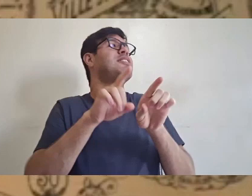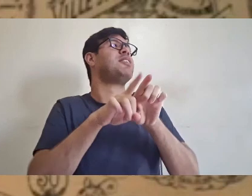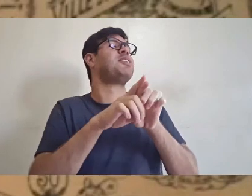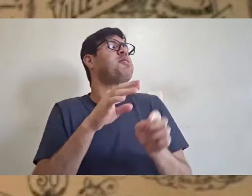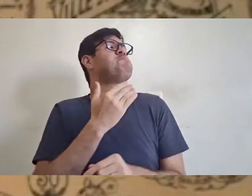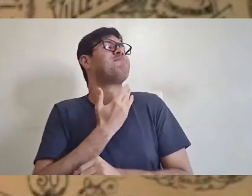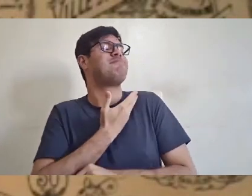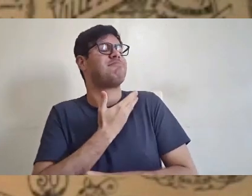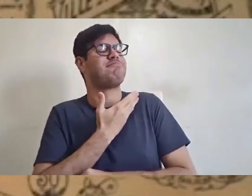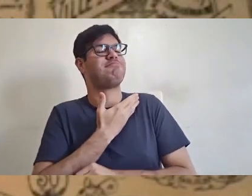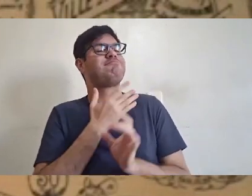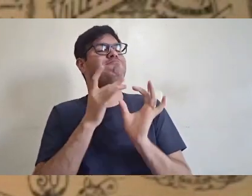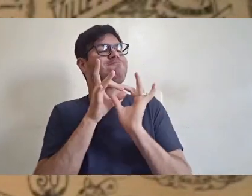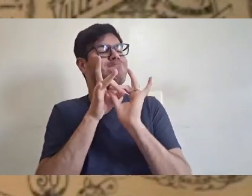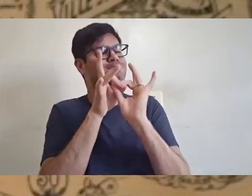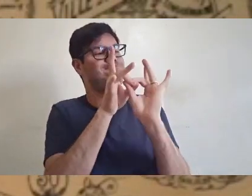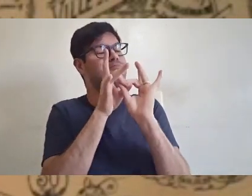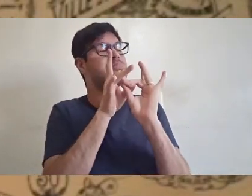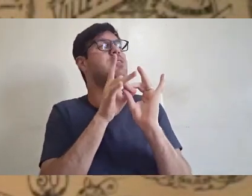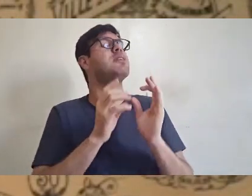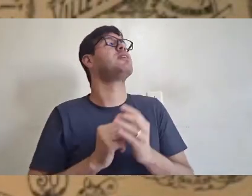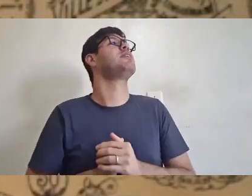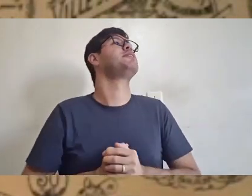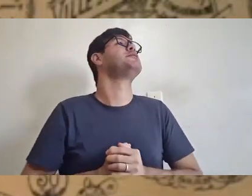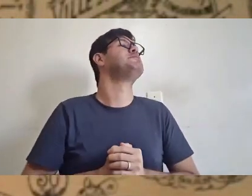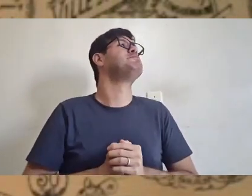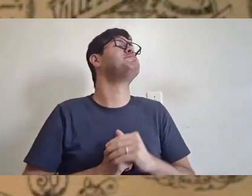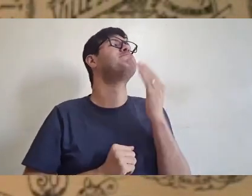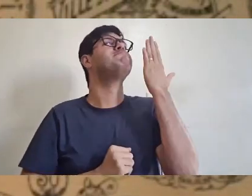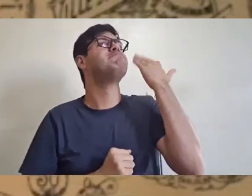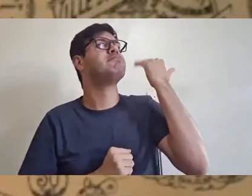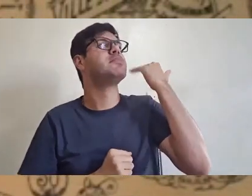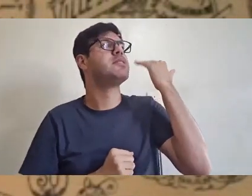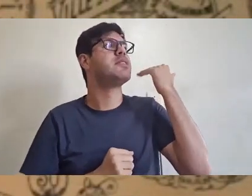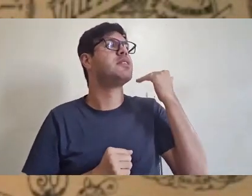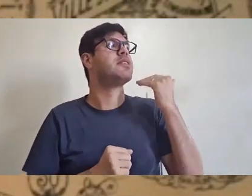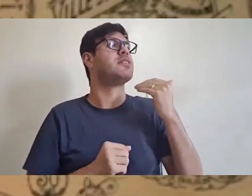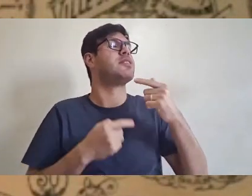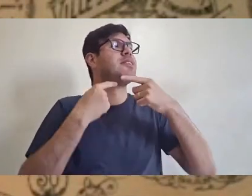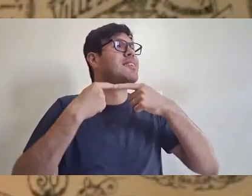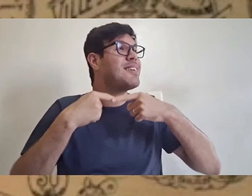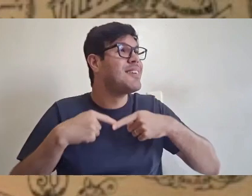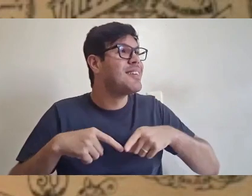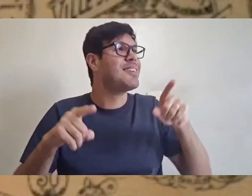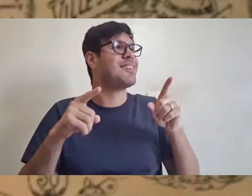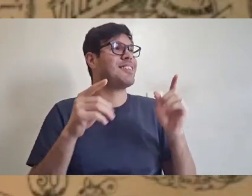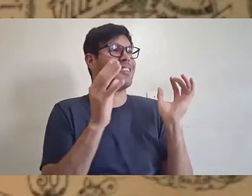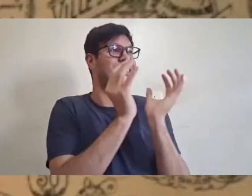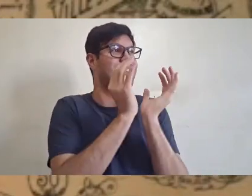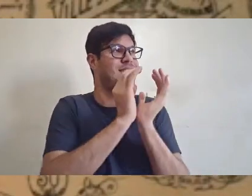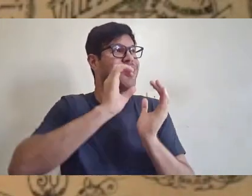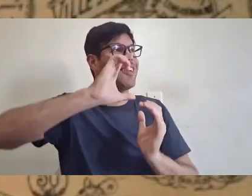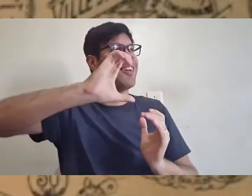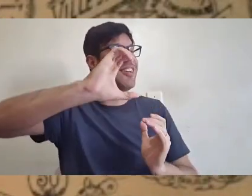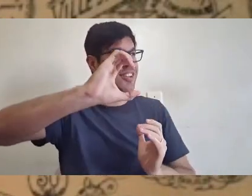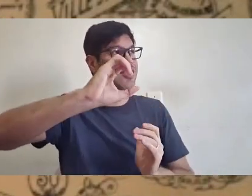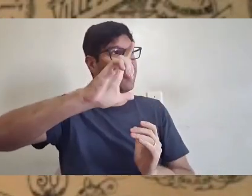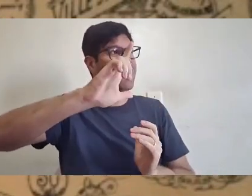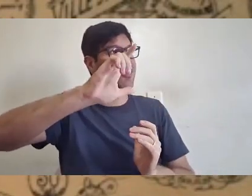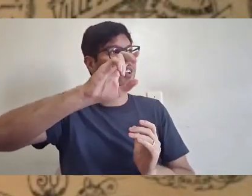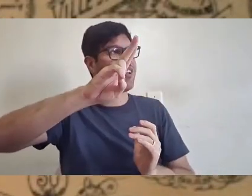né? Eu, na época que fiz minha estreia na Rádio Clube Aranense, o programa era Ronda